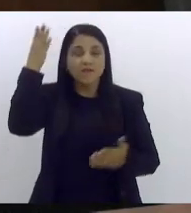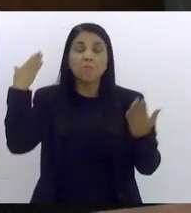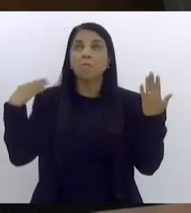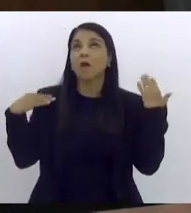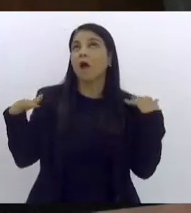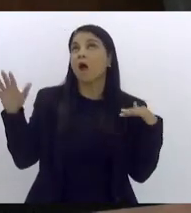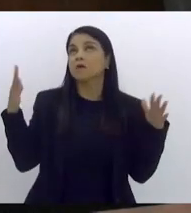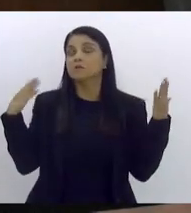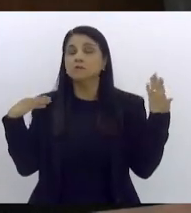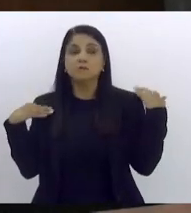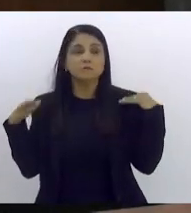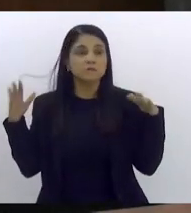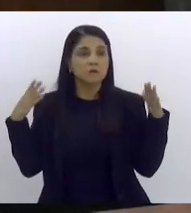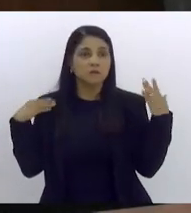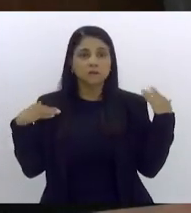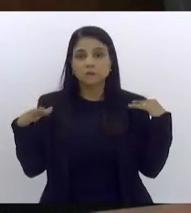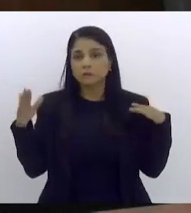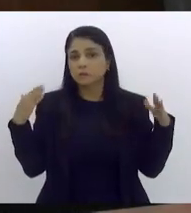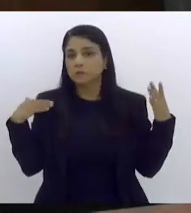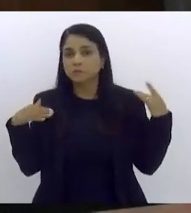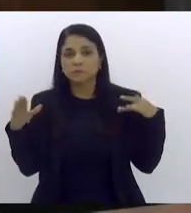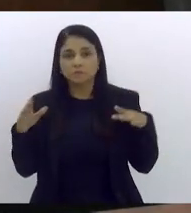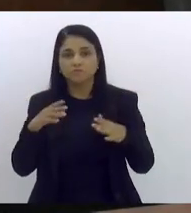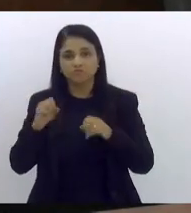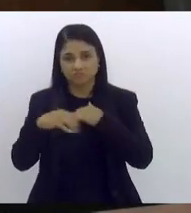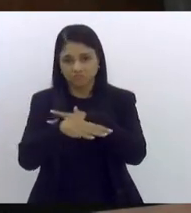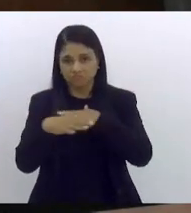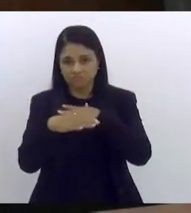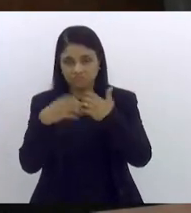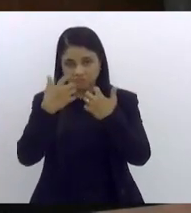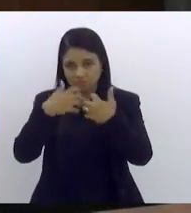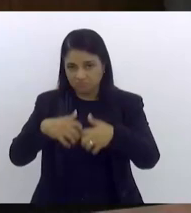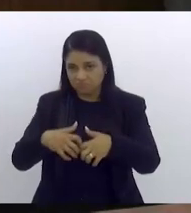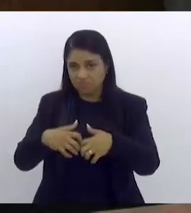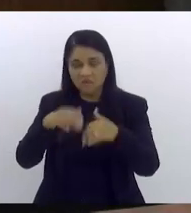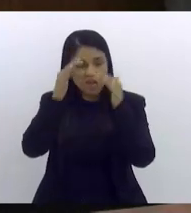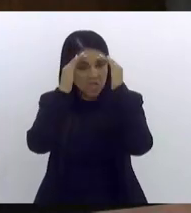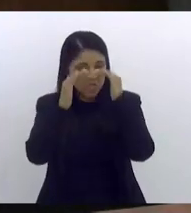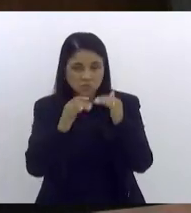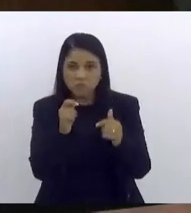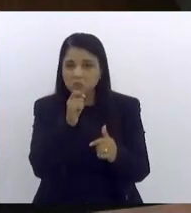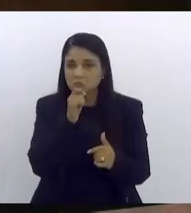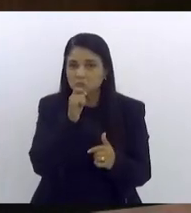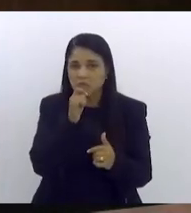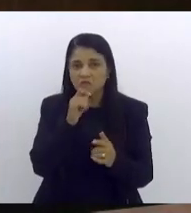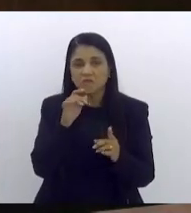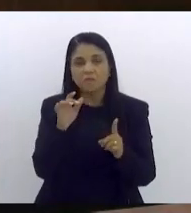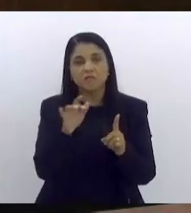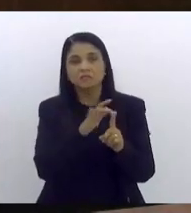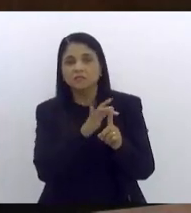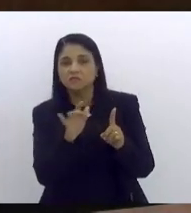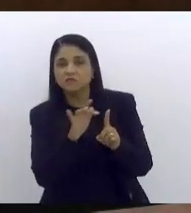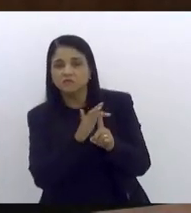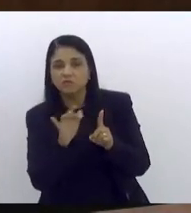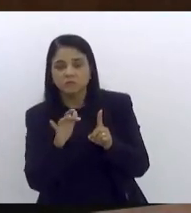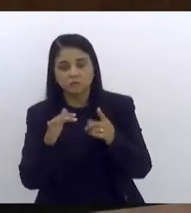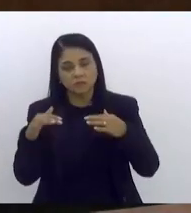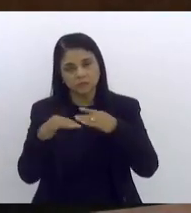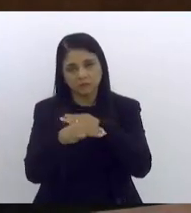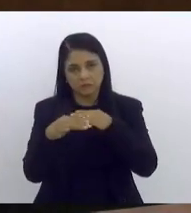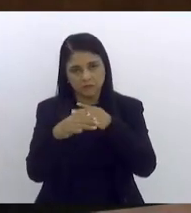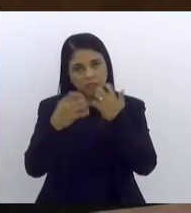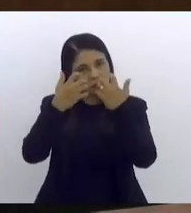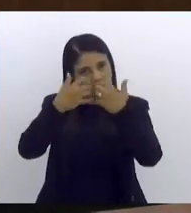teve a decência, a dignidade e ali o respeito com as pessoas e com as vítimas da cidade de Petrópolis. E aí eu tenho que fazer